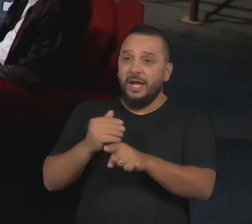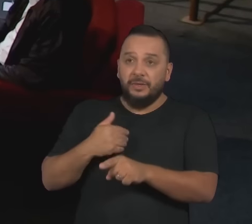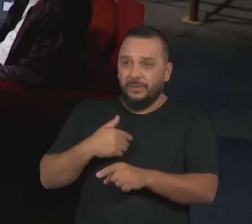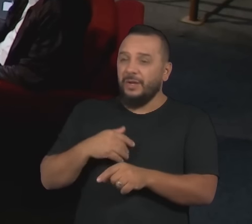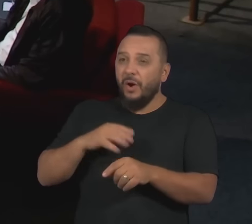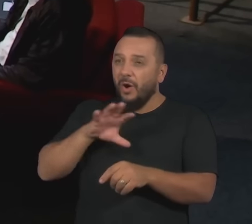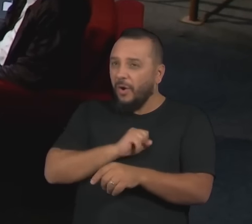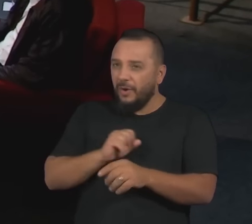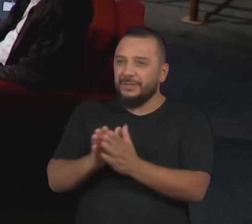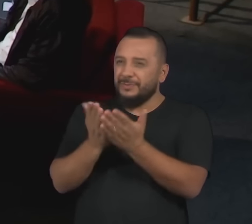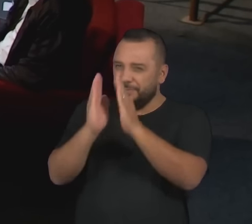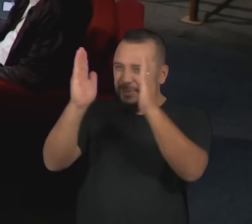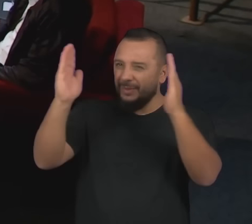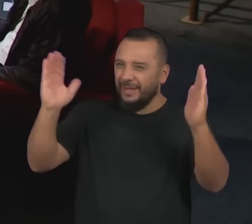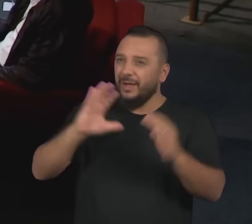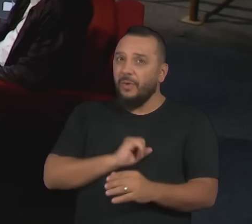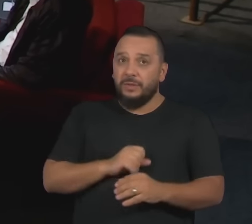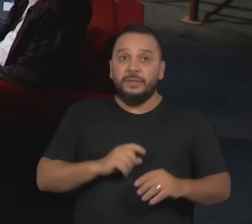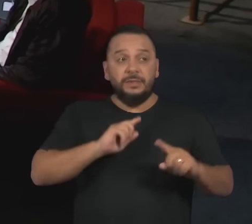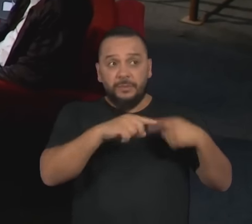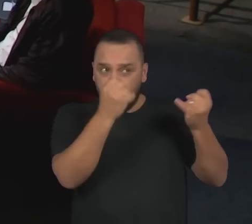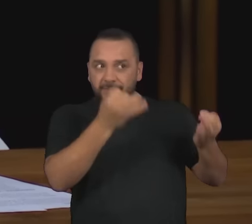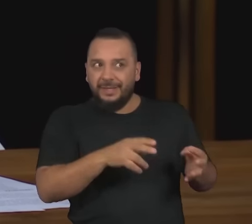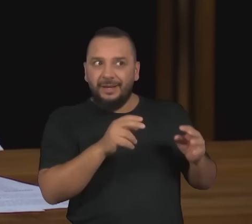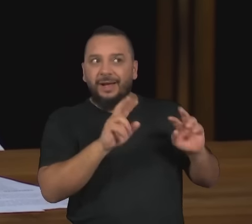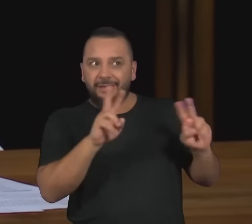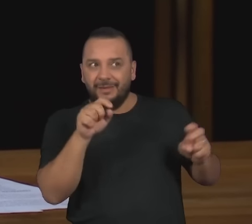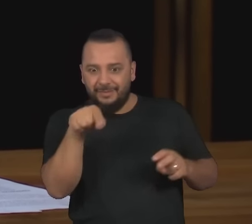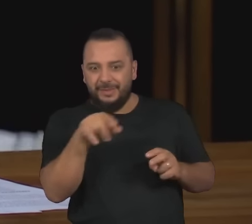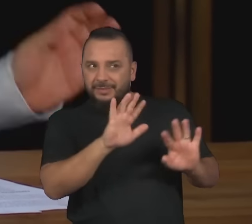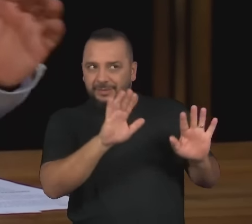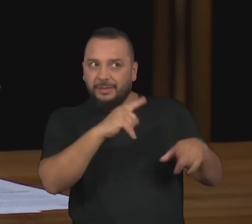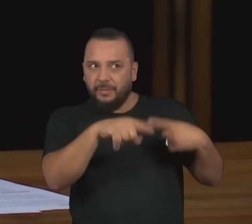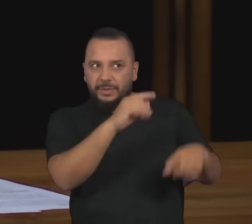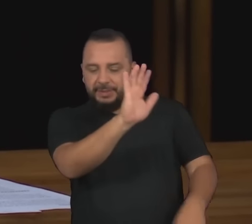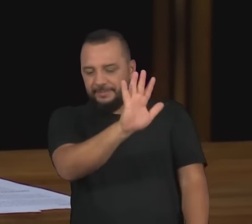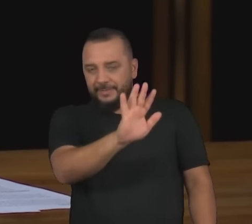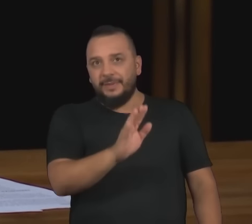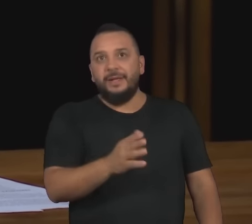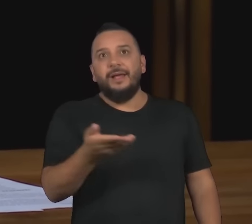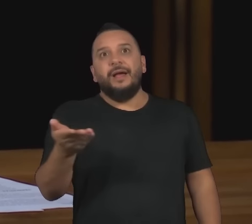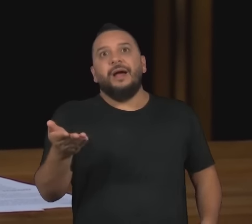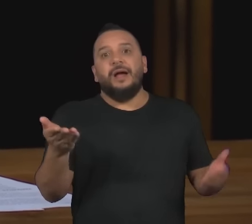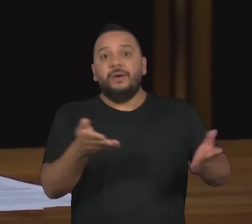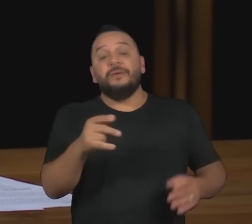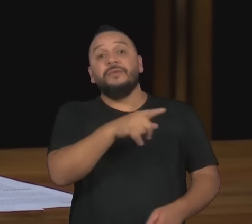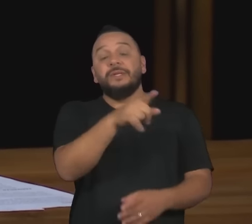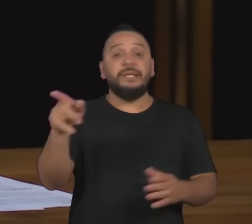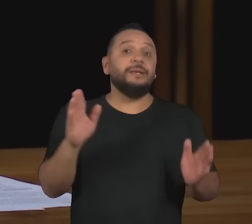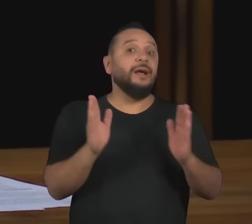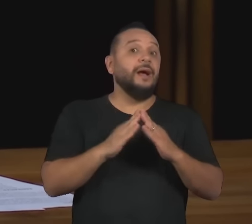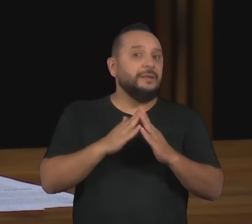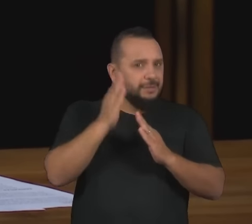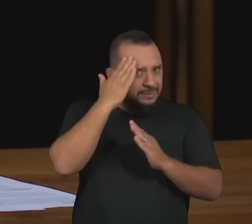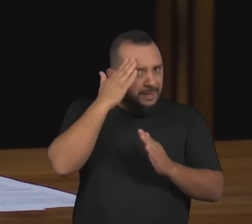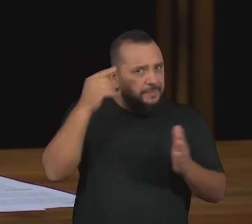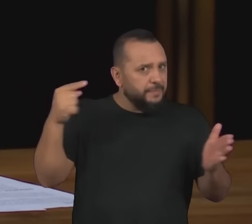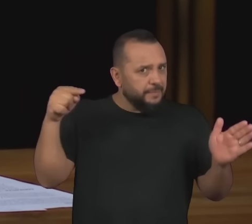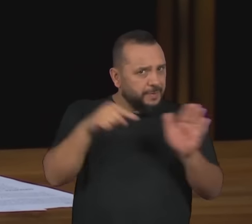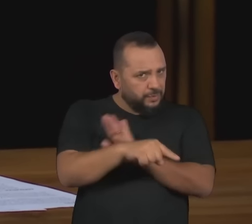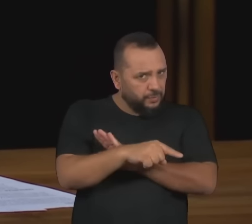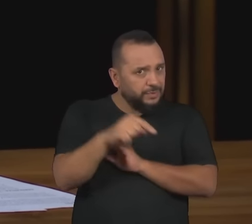biblioteca, sabe? Eu vou querer falar dele. Eu vou querer falar dele daqui a pouco. Agora, eu quero ainda ouvir vocês que estão aí, que sabem que para fazer